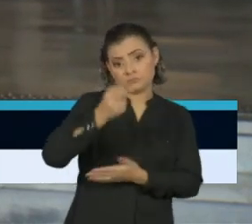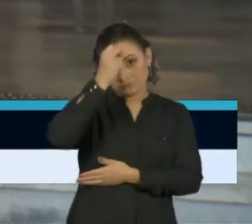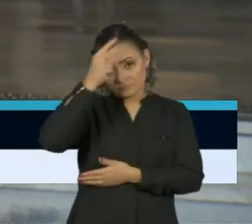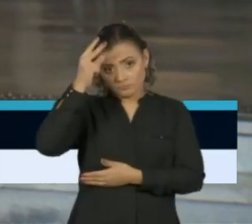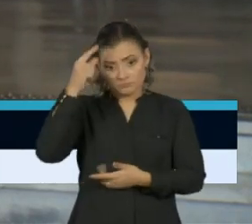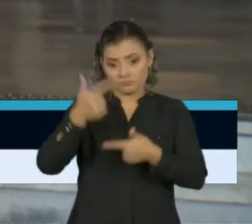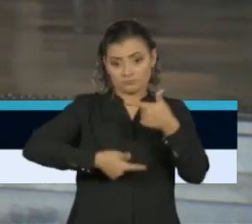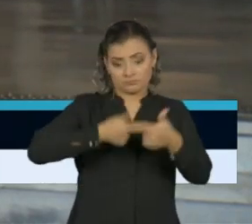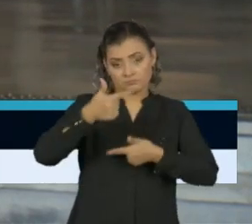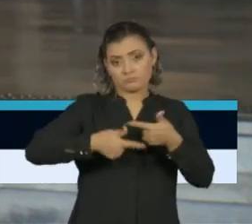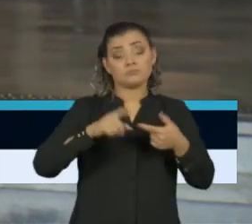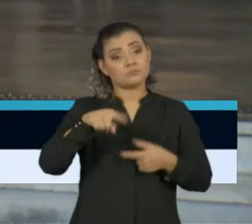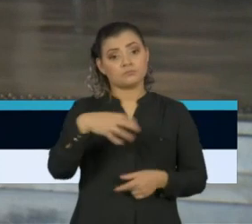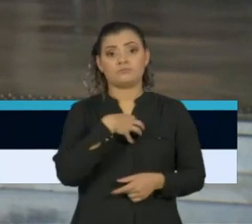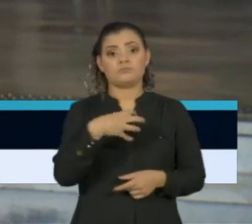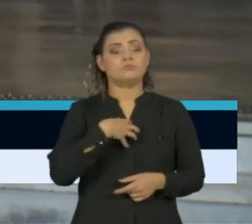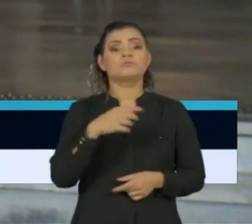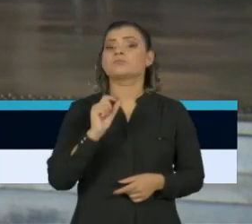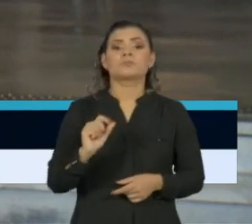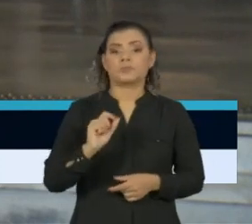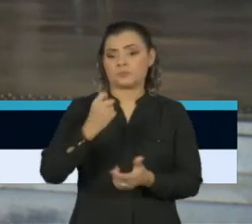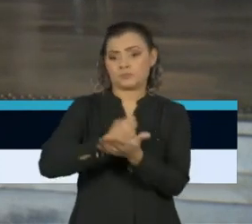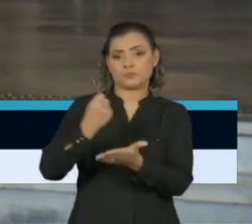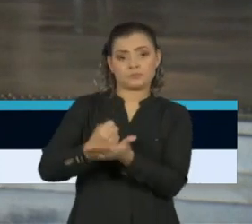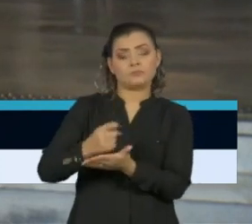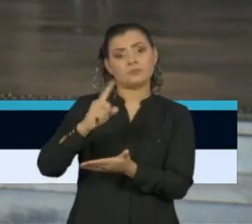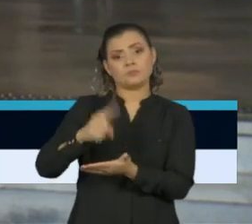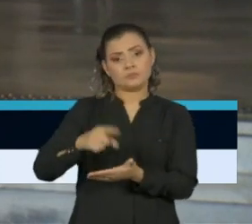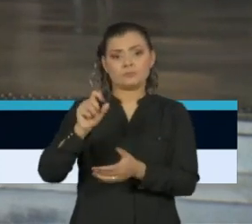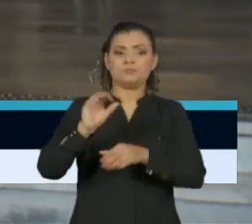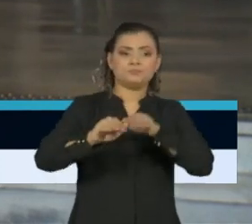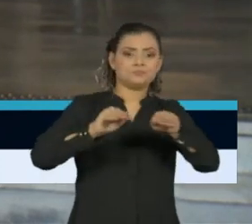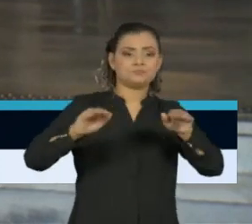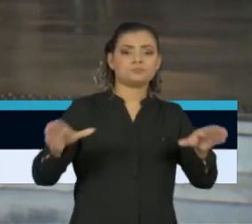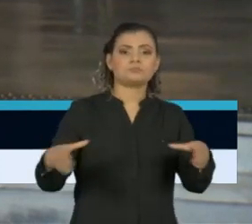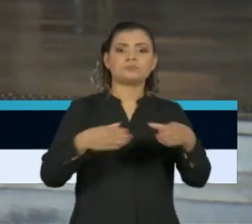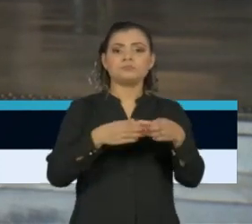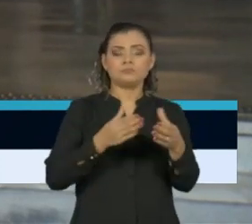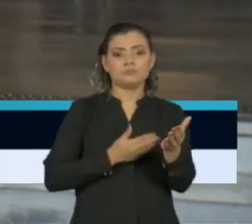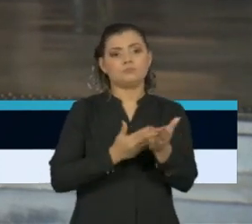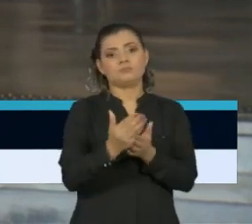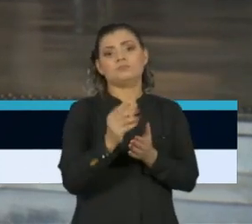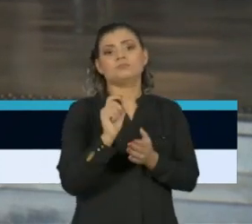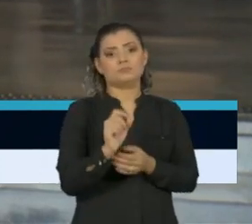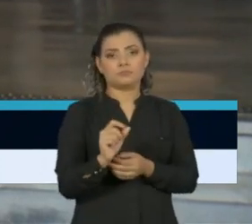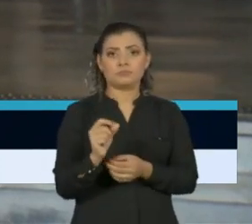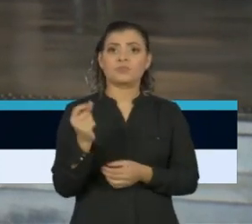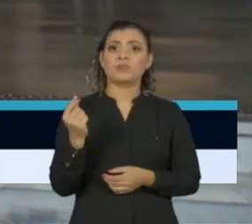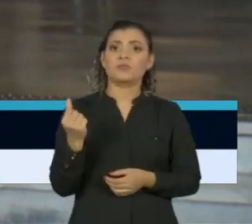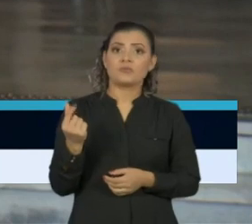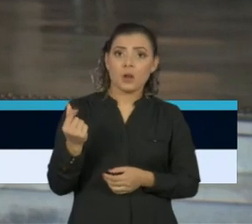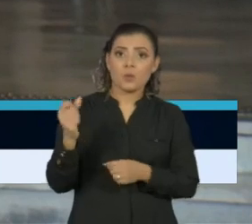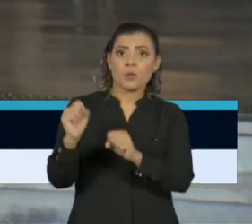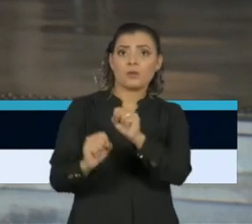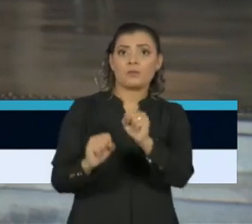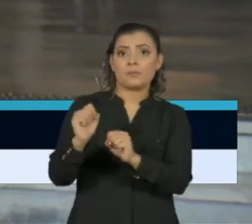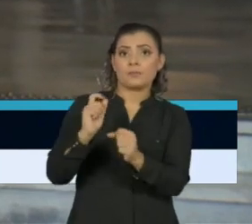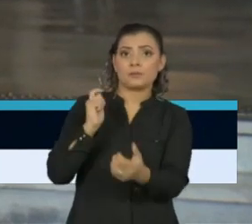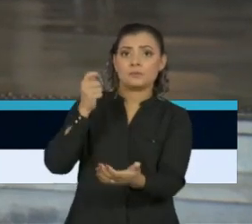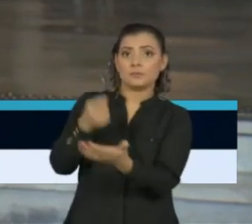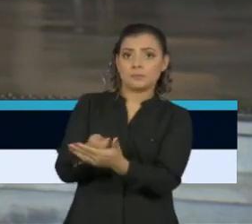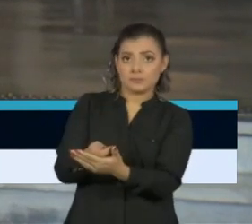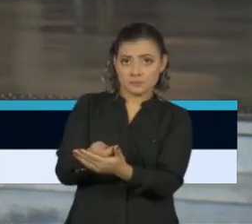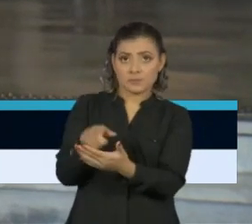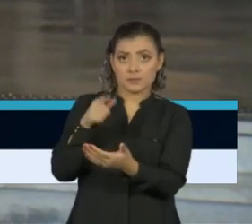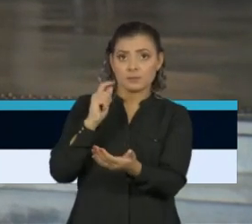é da forma elencada a partir do maior valor que essa empresa for pagar